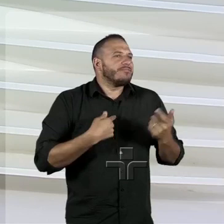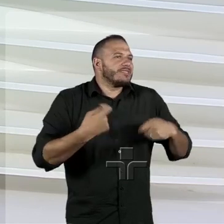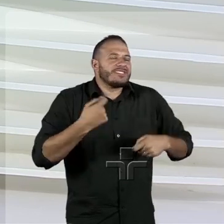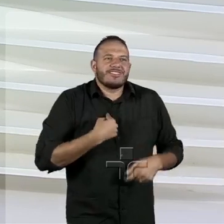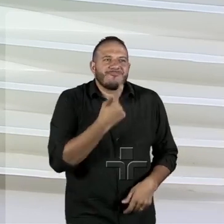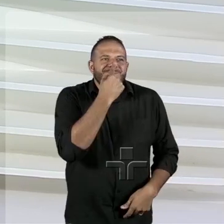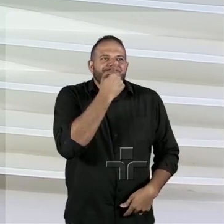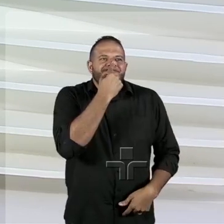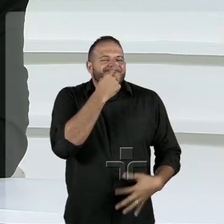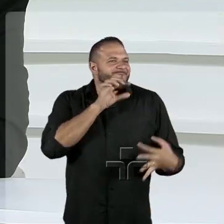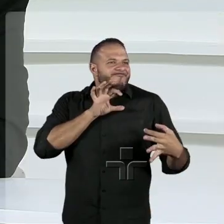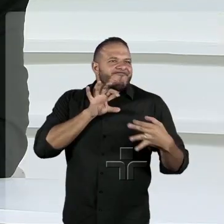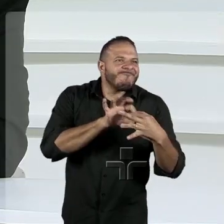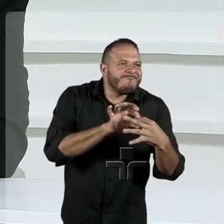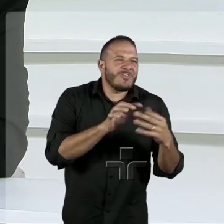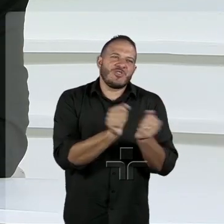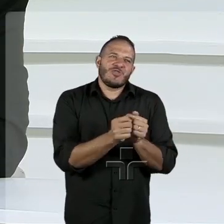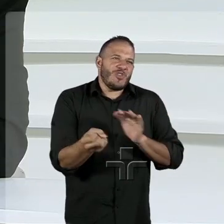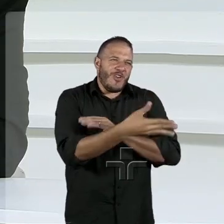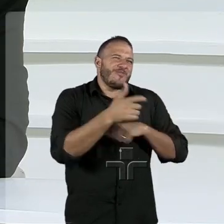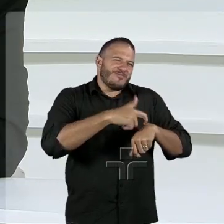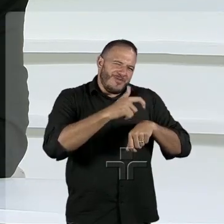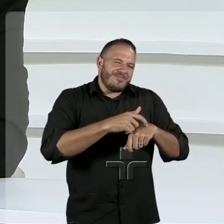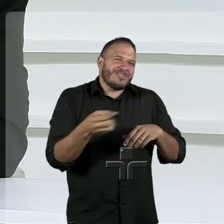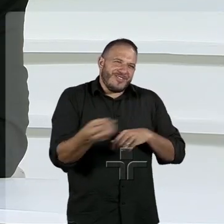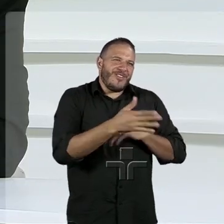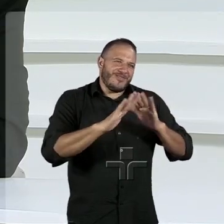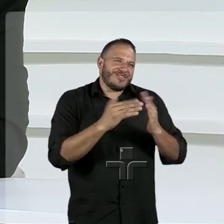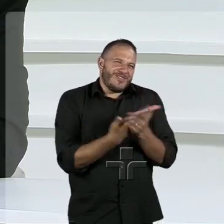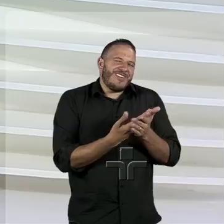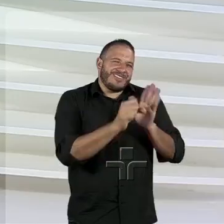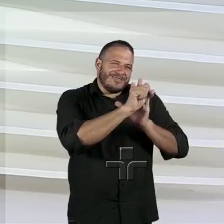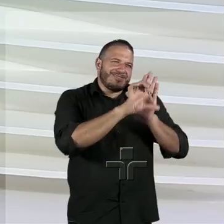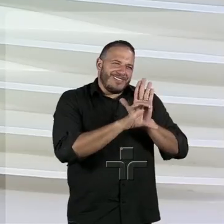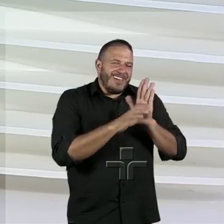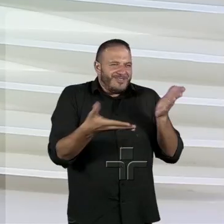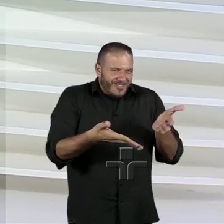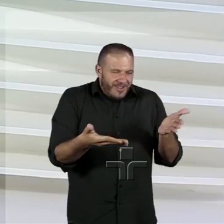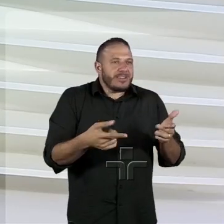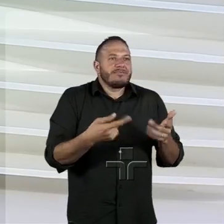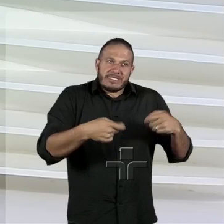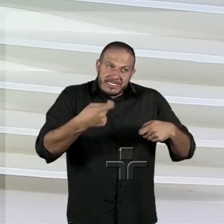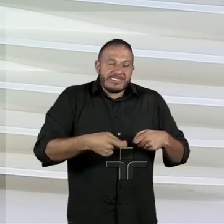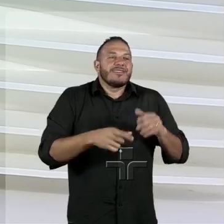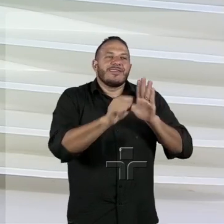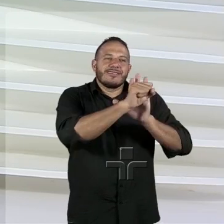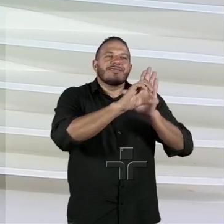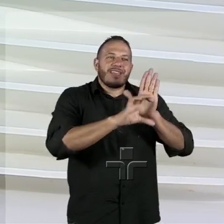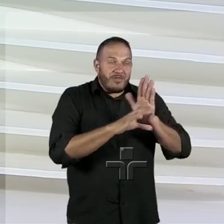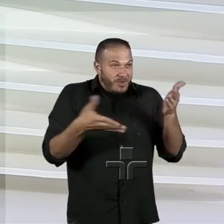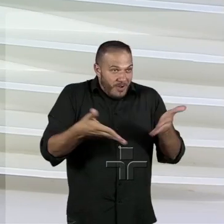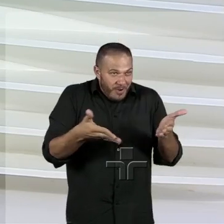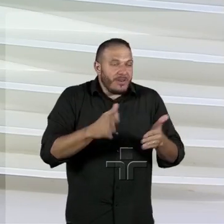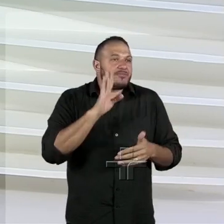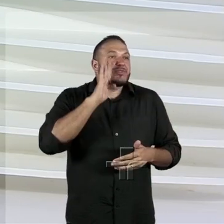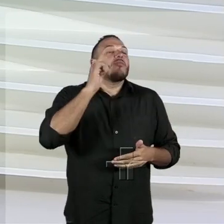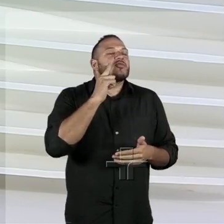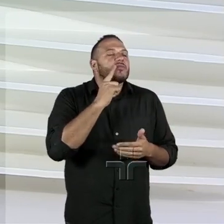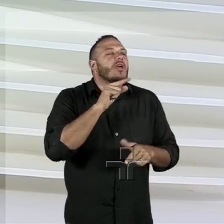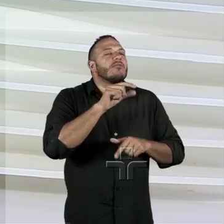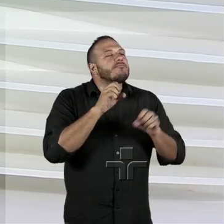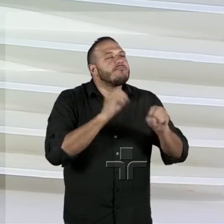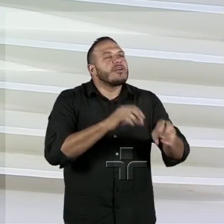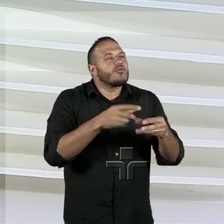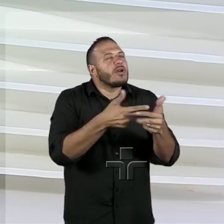estar conectada com esse novo século. A gente fala dessa nova escola, a gente precisa chegar nesse século, especialmente na oferta de uma